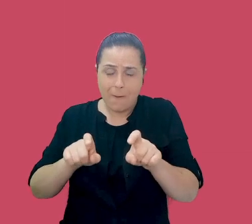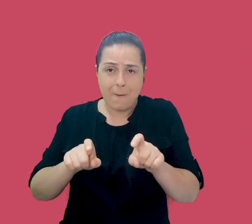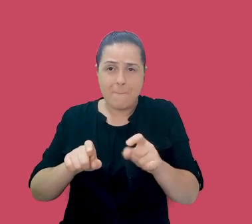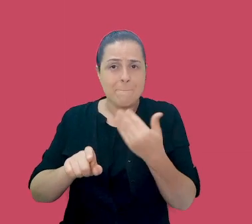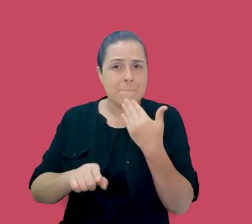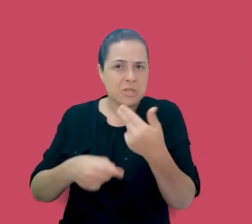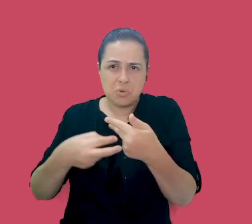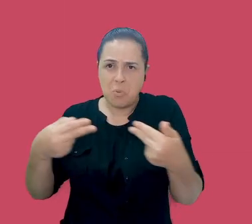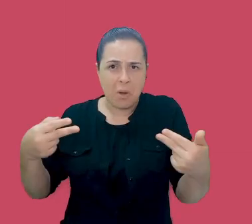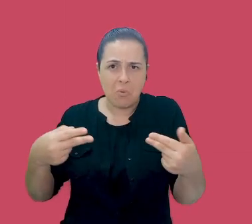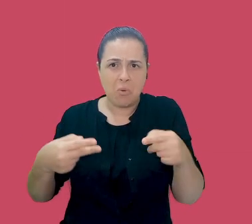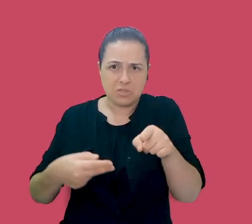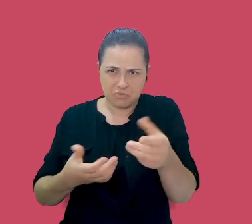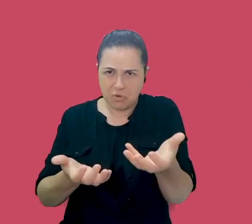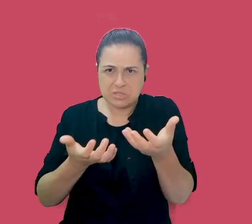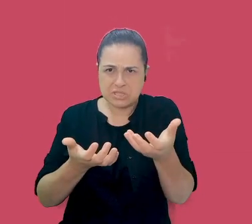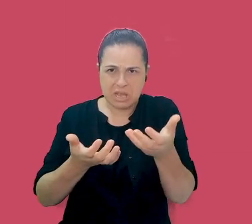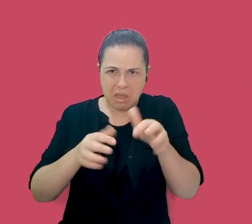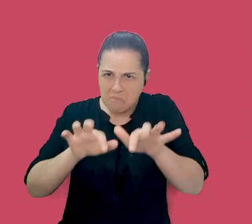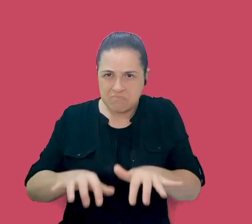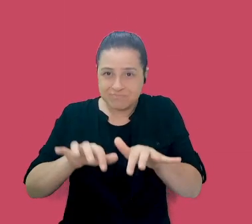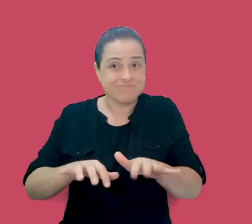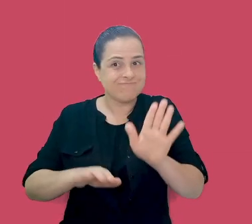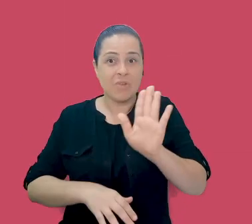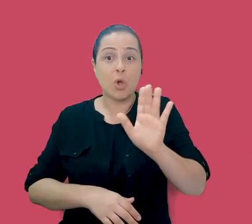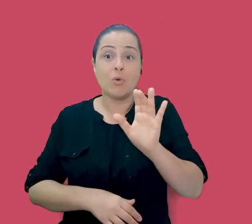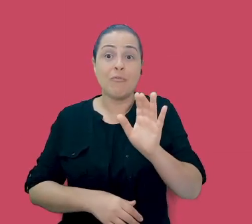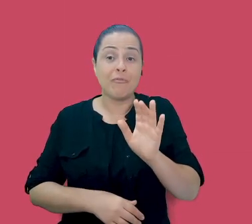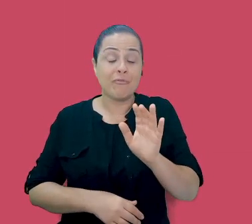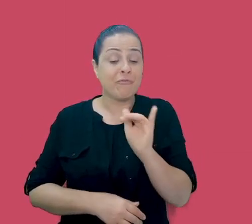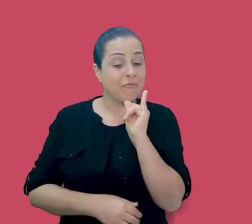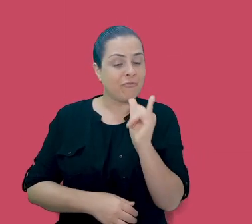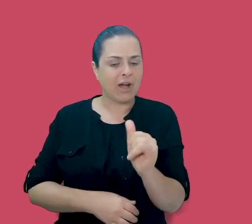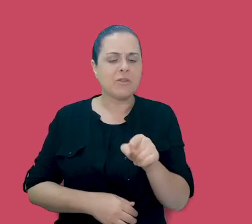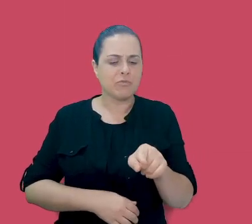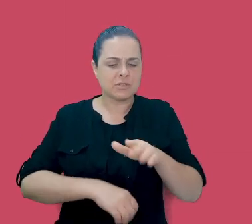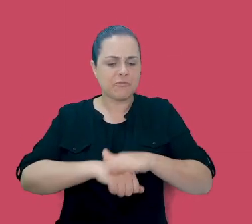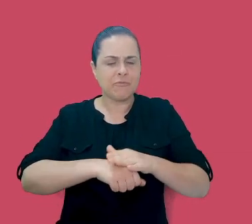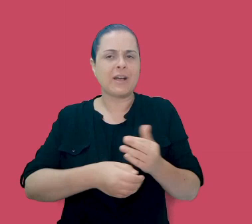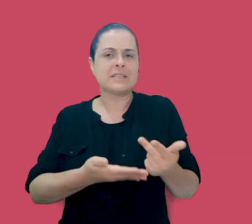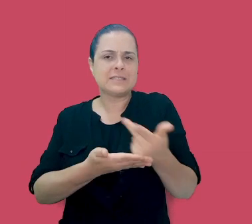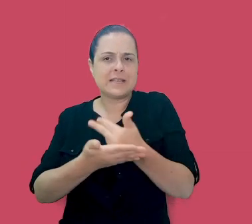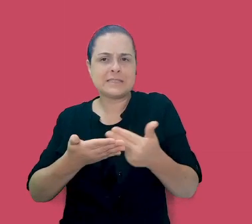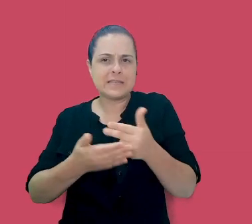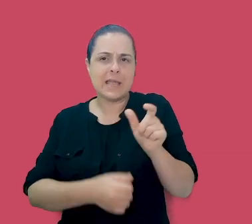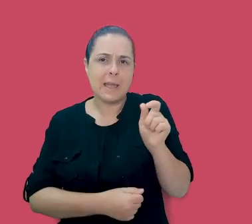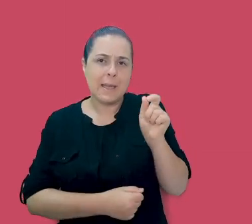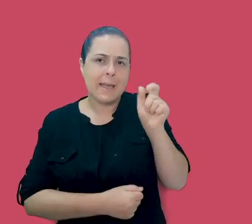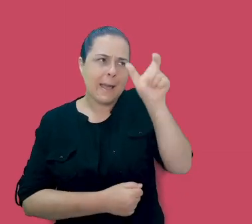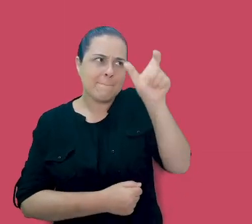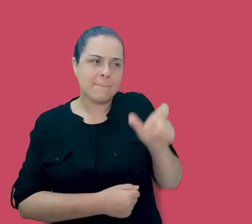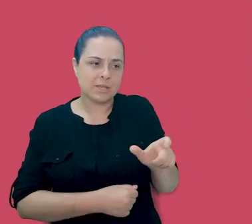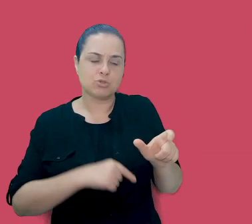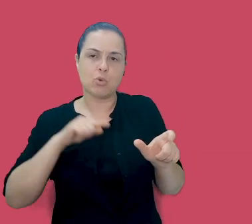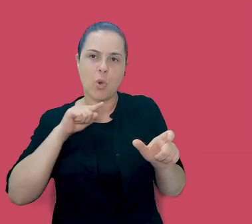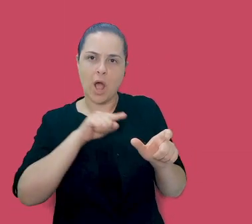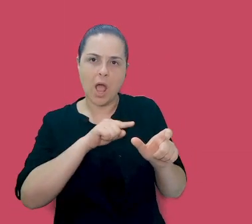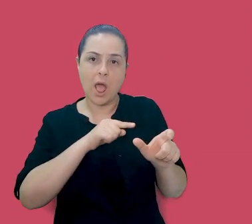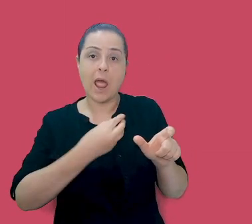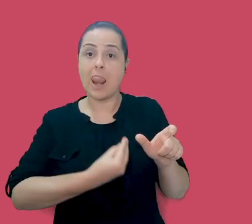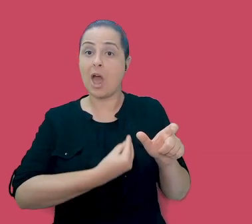para ele de alguma coisa que você quer. Você simplesmente fale, desenhe uma pessoa